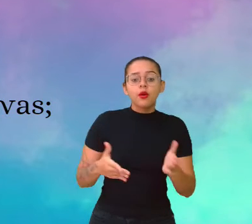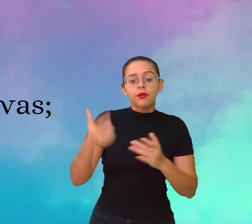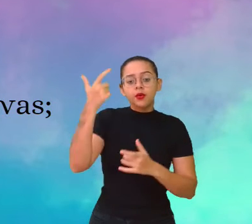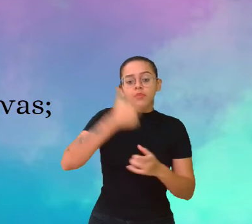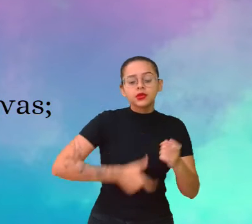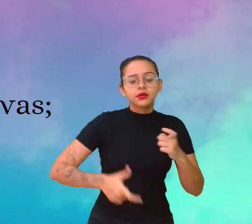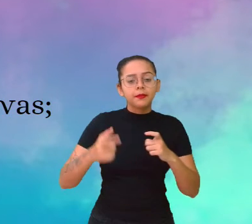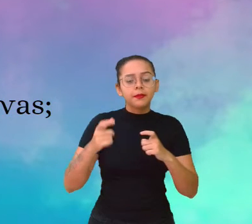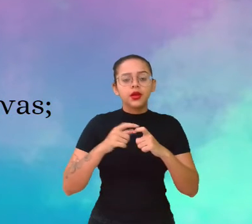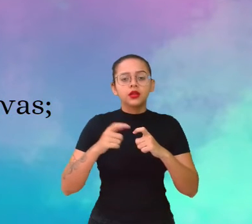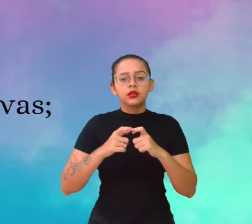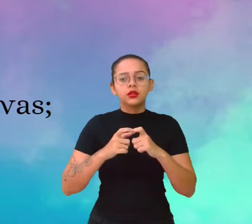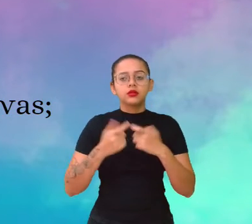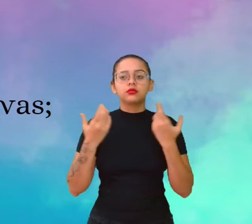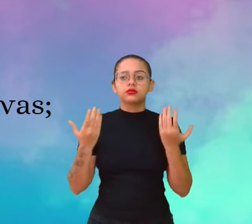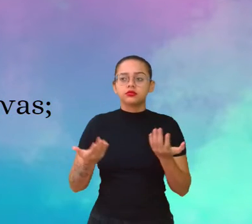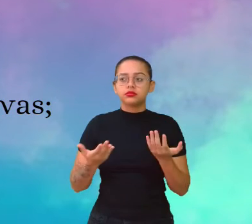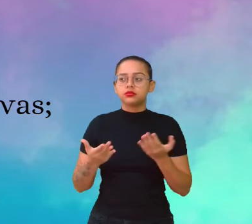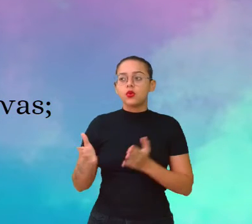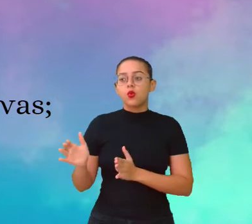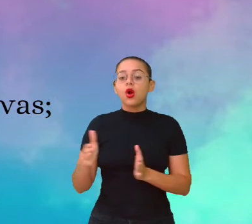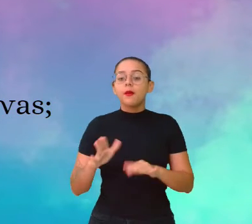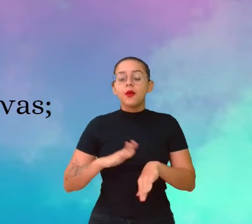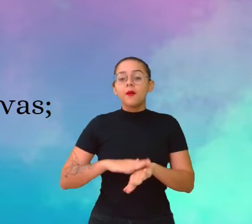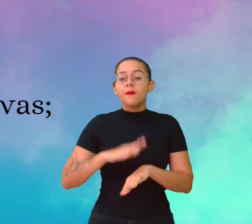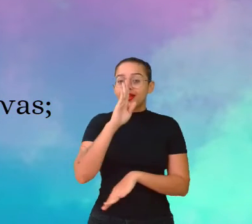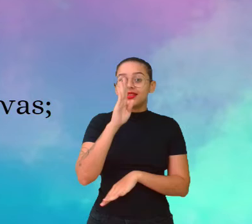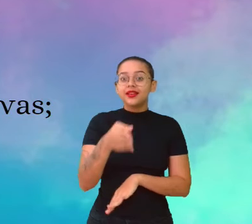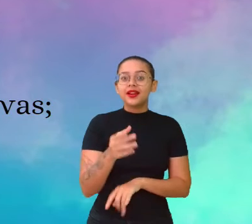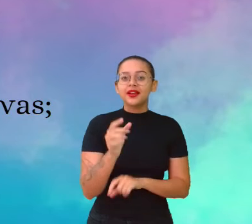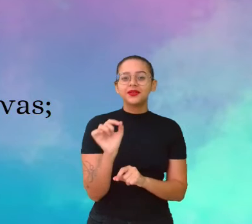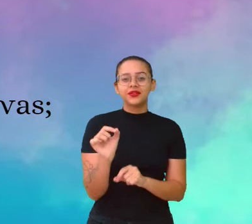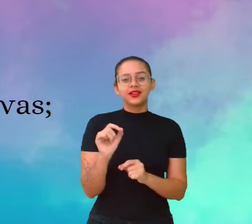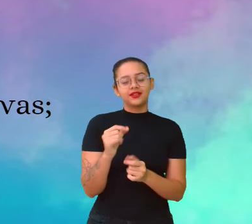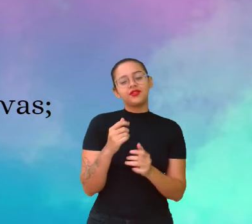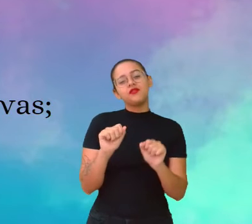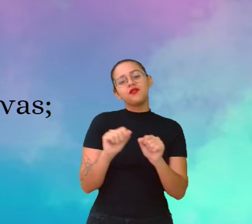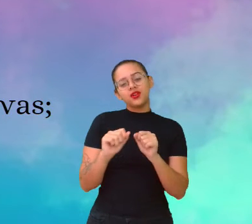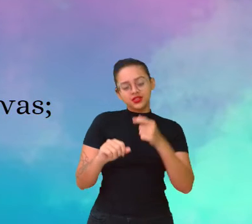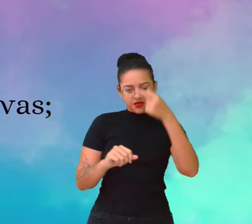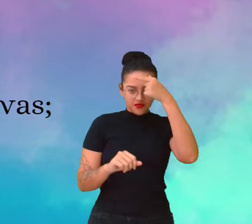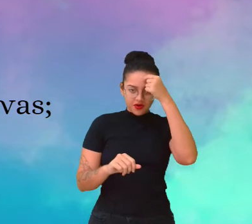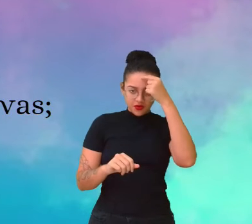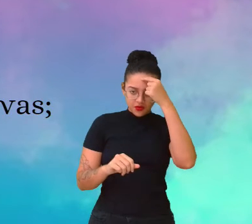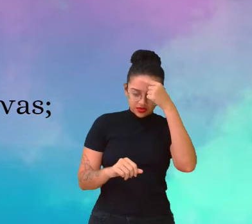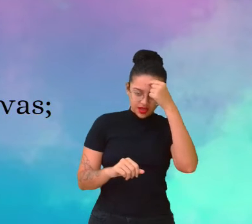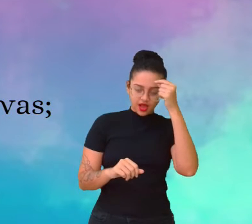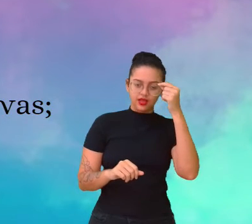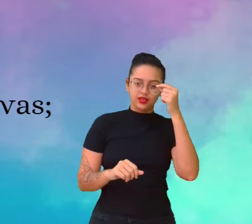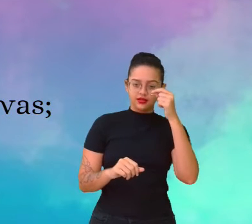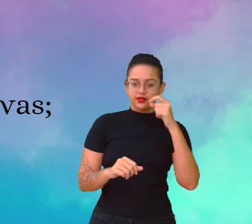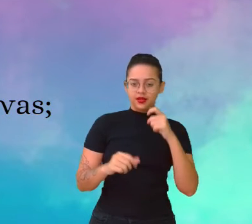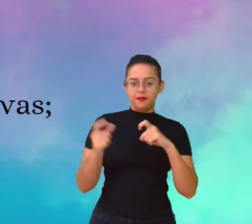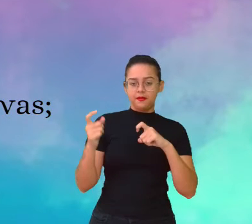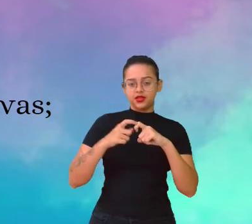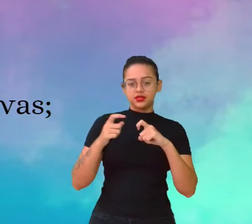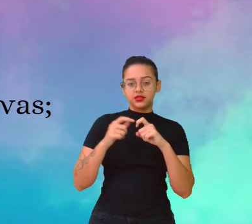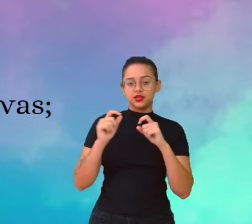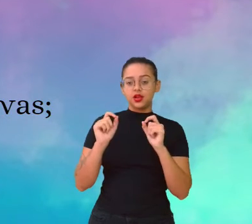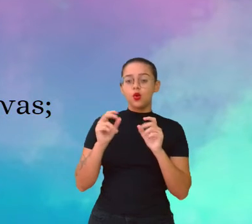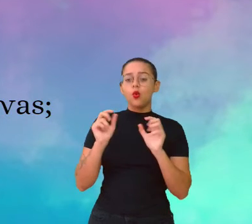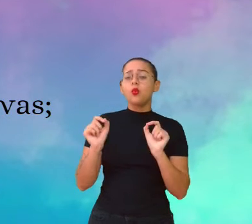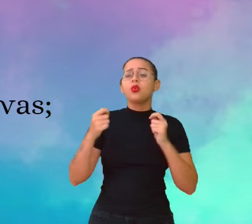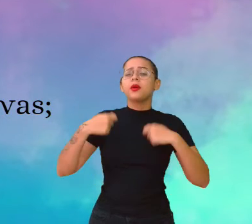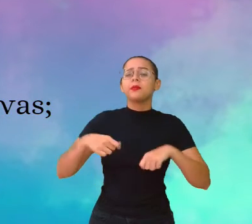médico? Né? Então, o caminho mais direto aqui é você fazer uma faculdade de medicina. Então, vai lá e vê o que é que